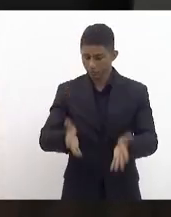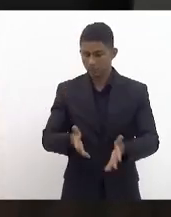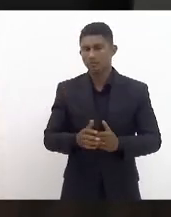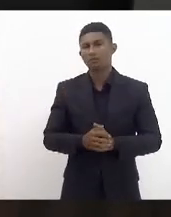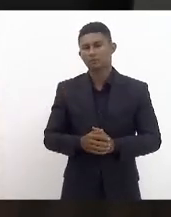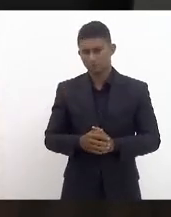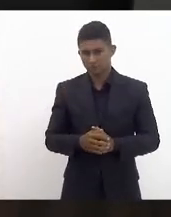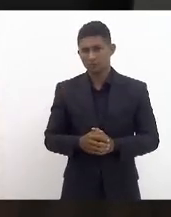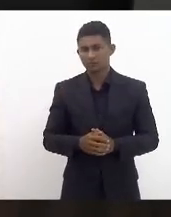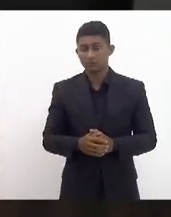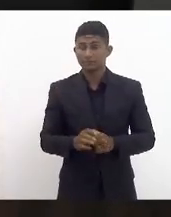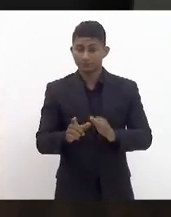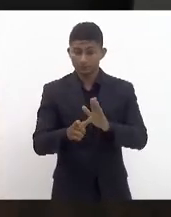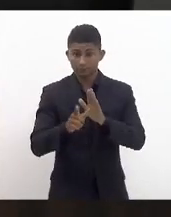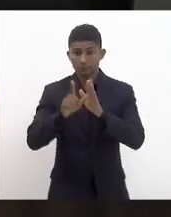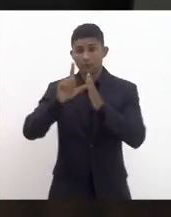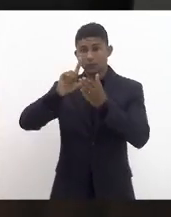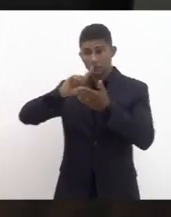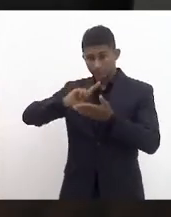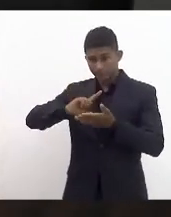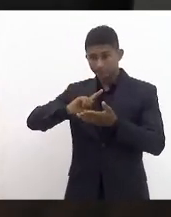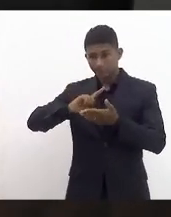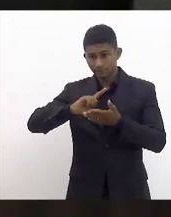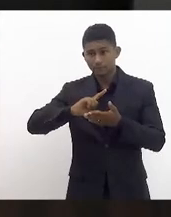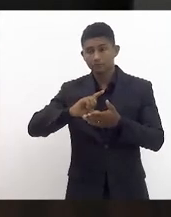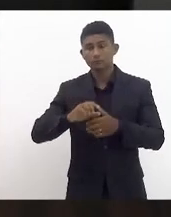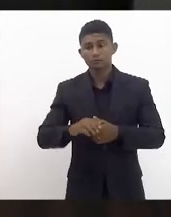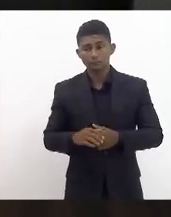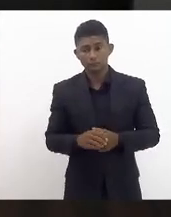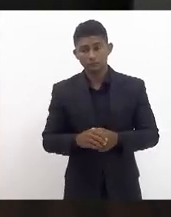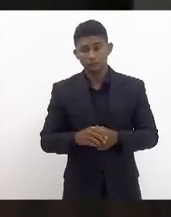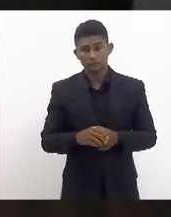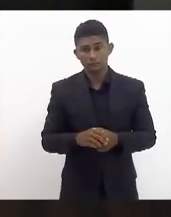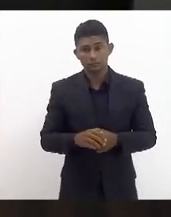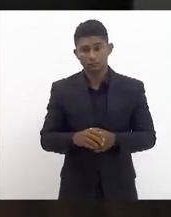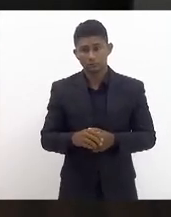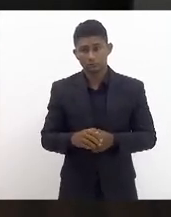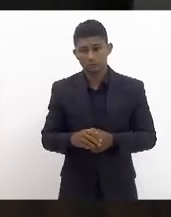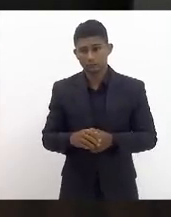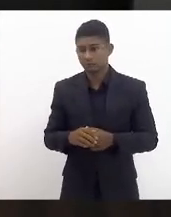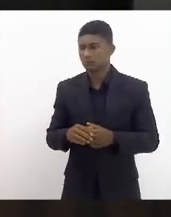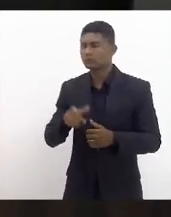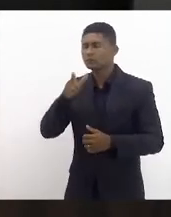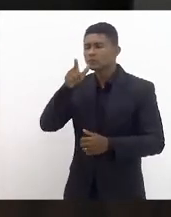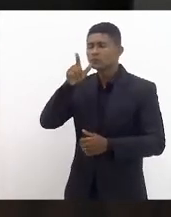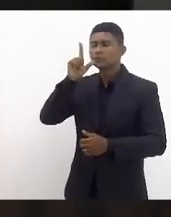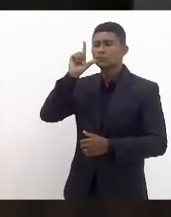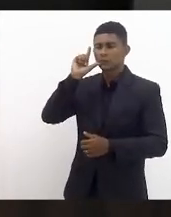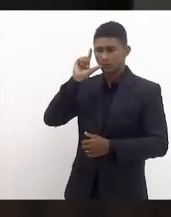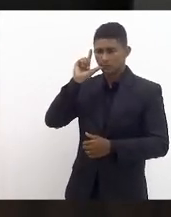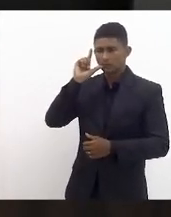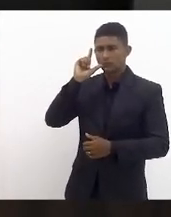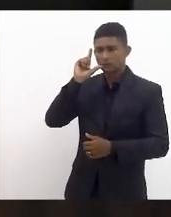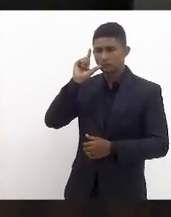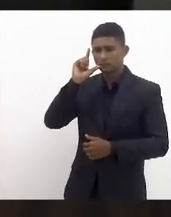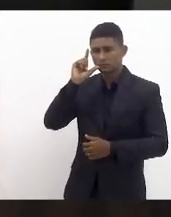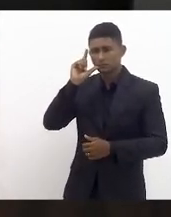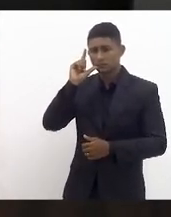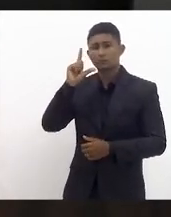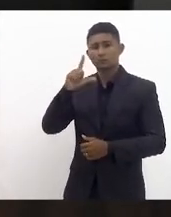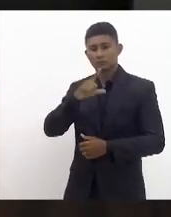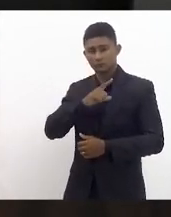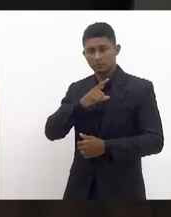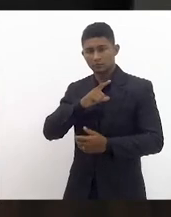Mônica usar a palavra, em seguida, a deputada Alana. Mônica, no dia de ontem eu recebi alguns